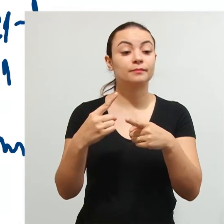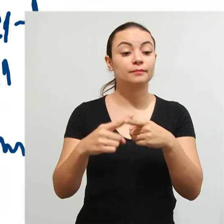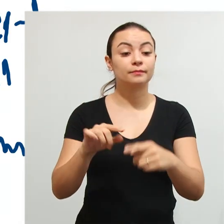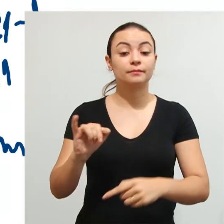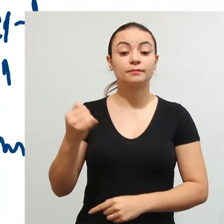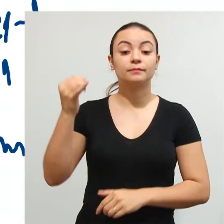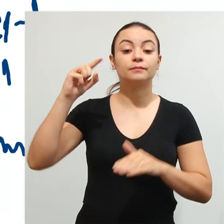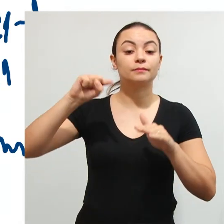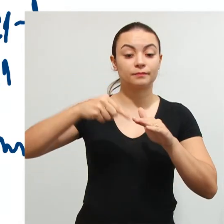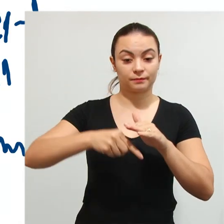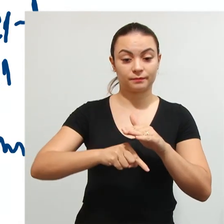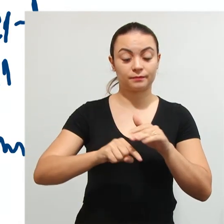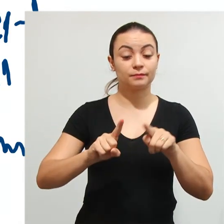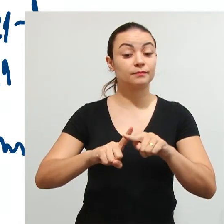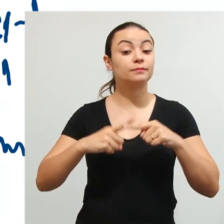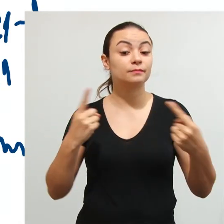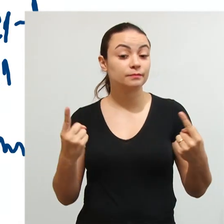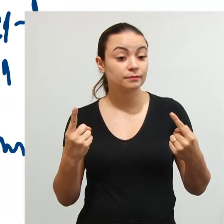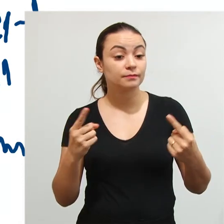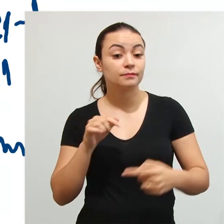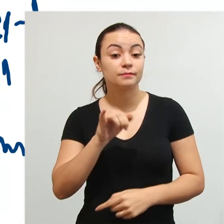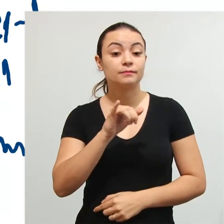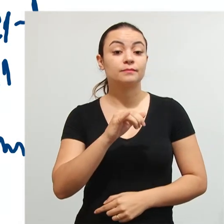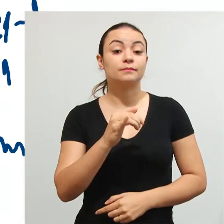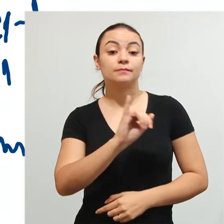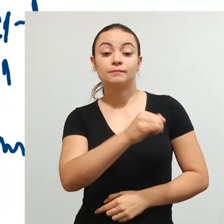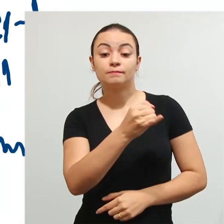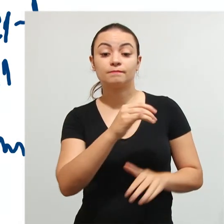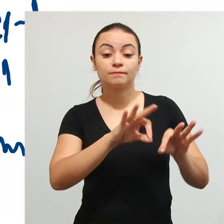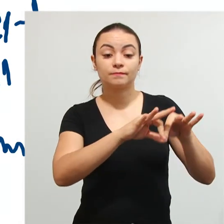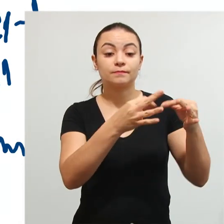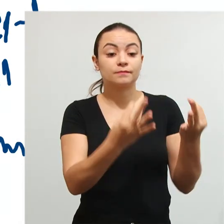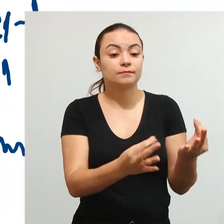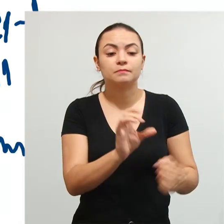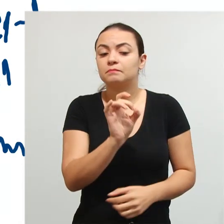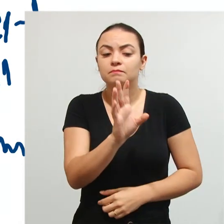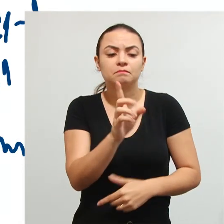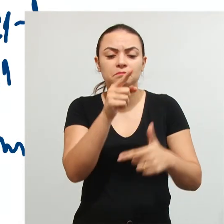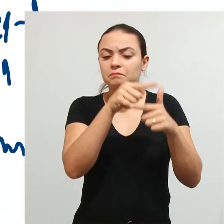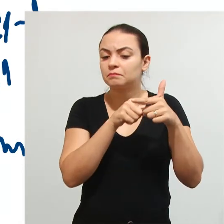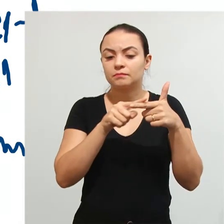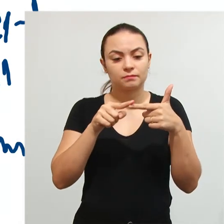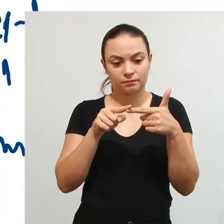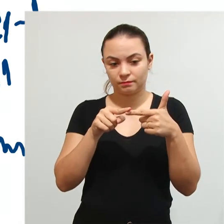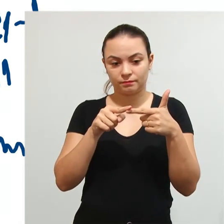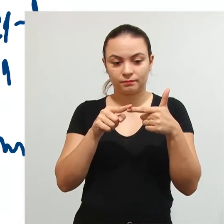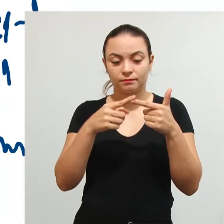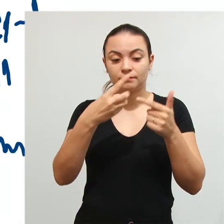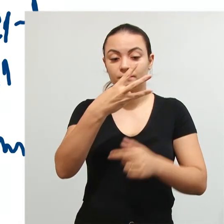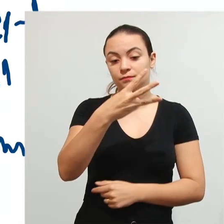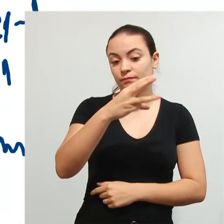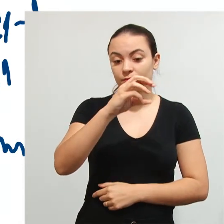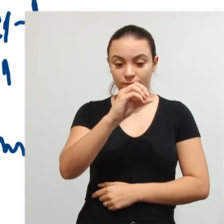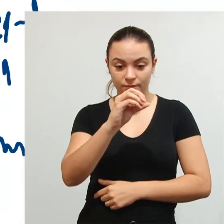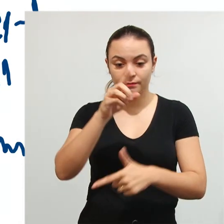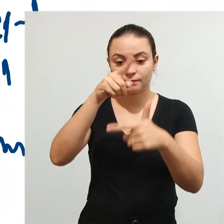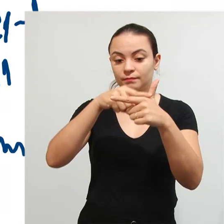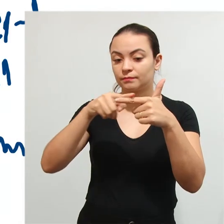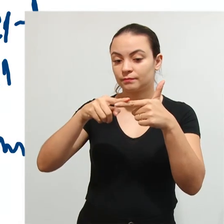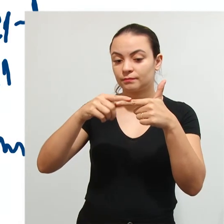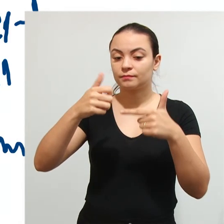bastava dividiu 30 para 12 que daria dois e meio por cento então Observe que a capitalização